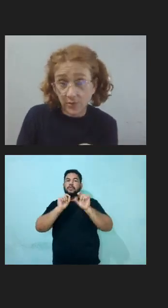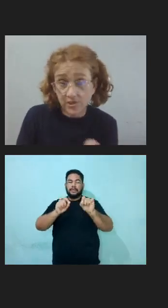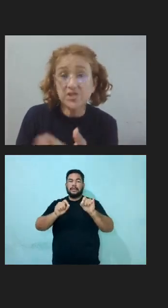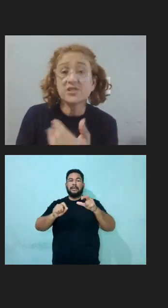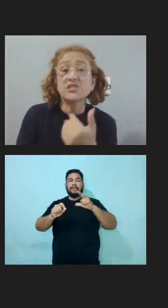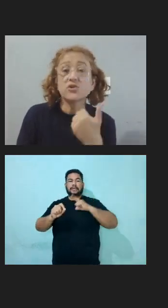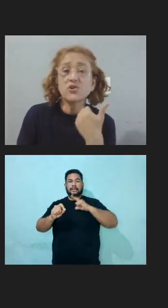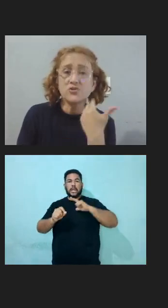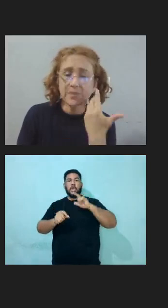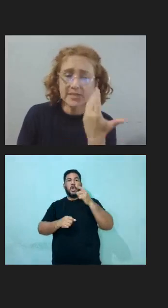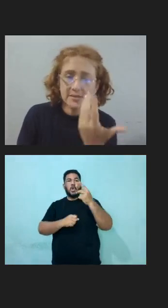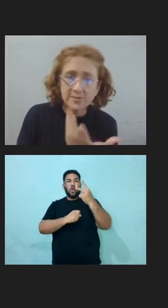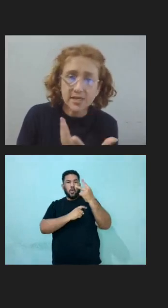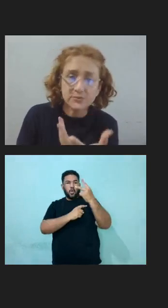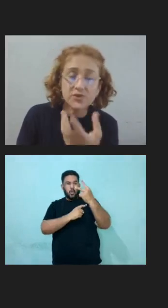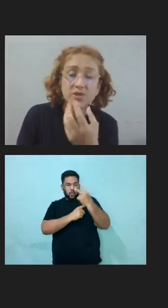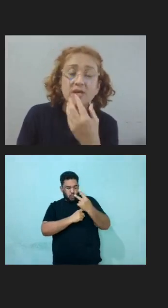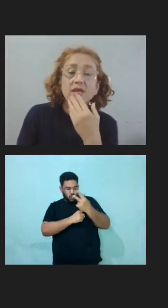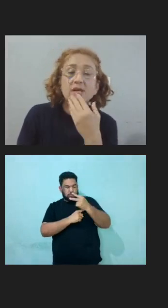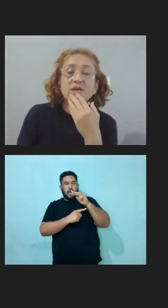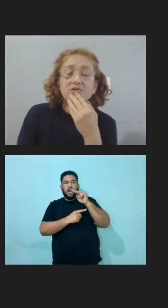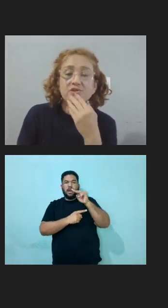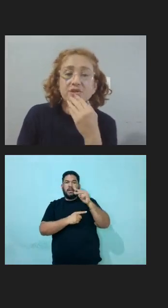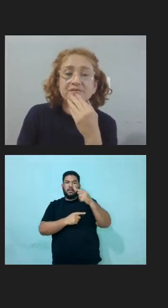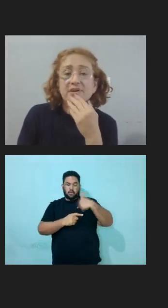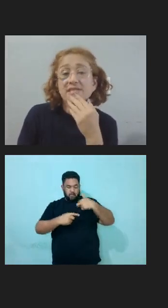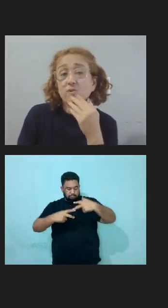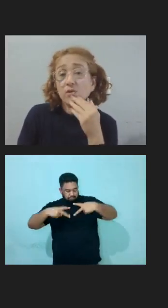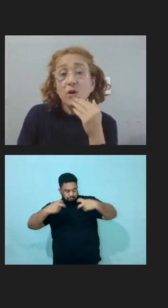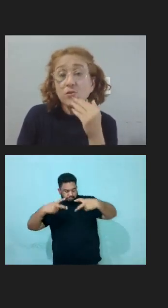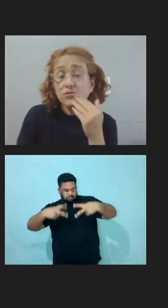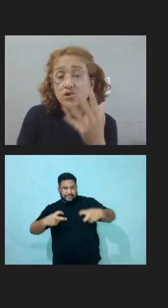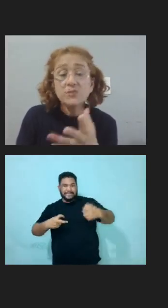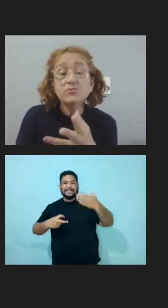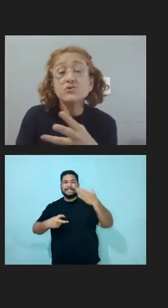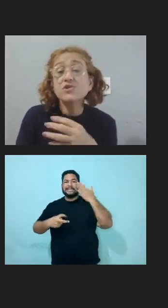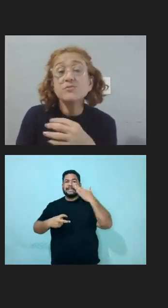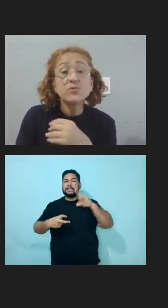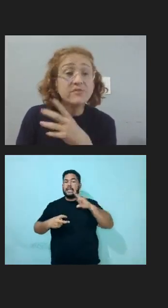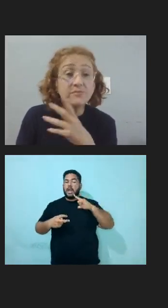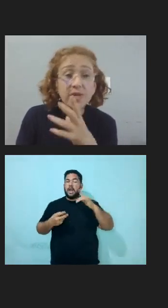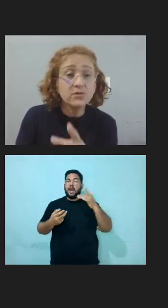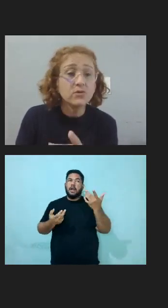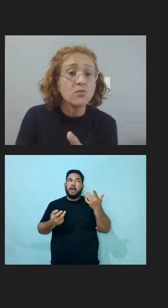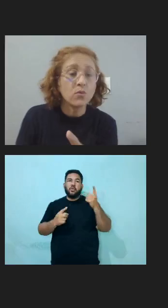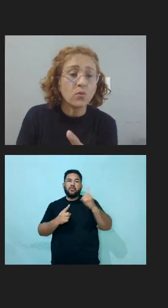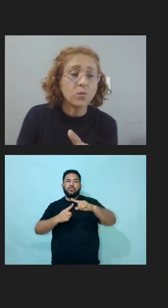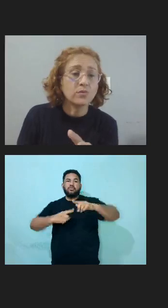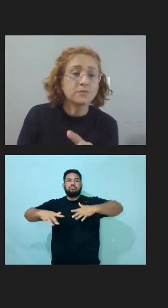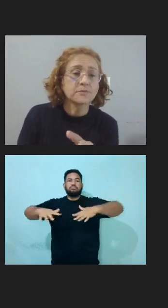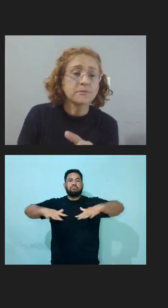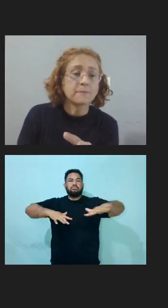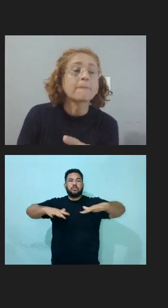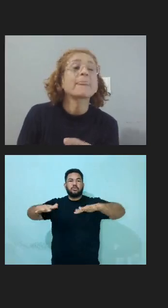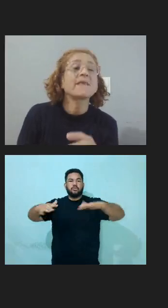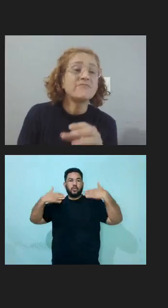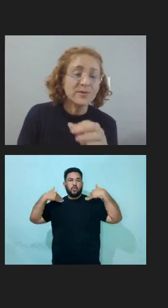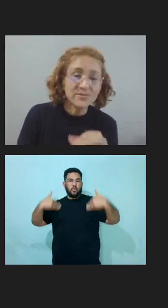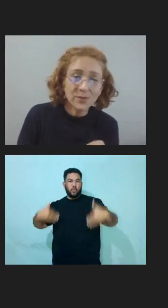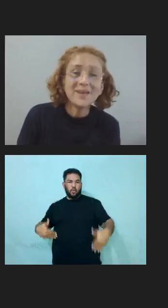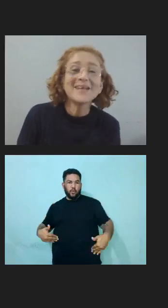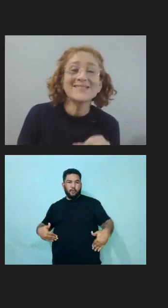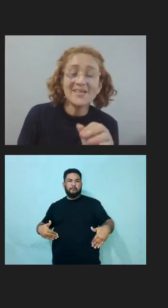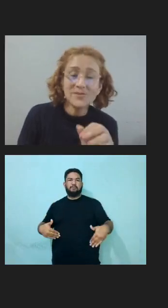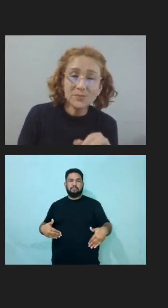falou de nós nos percebermos, de fazer algum tipo de movimento com o corpo. Vamos